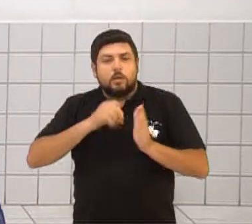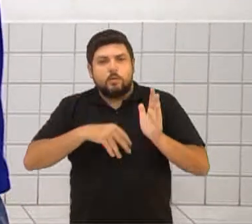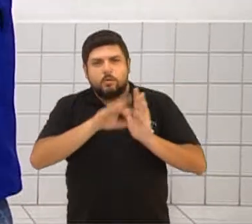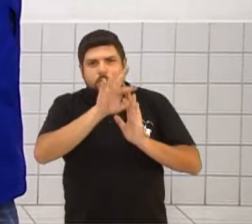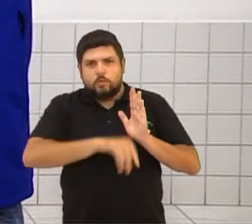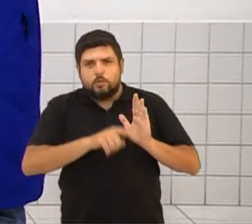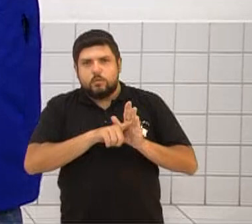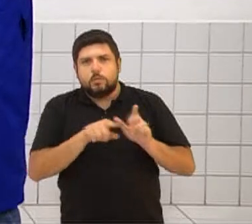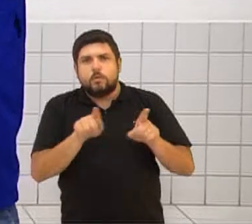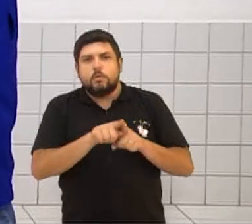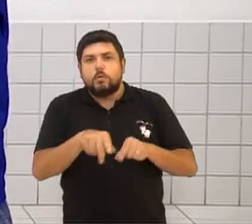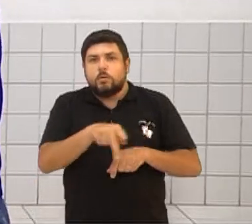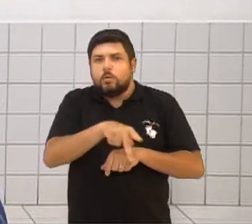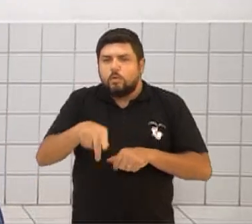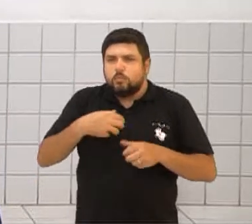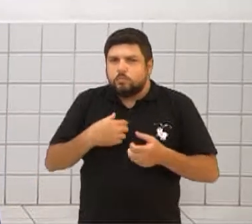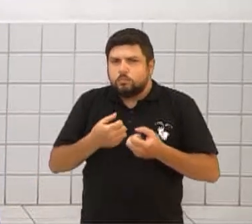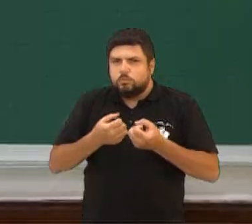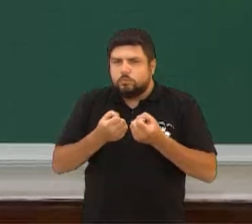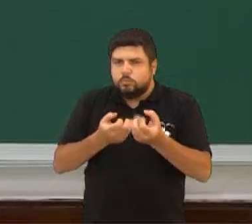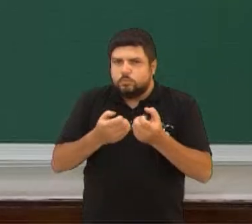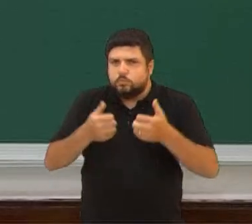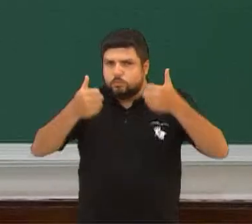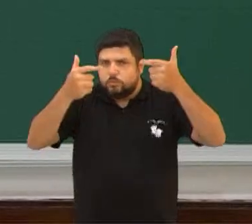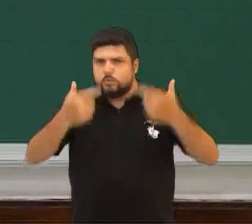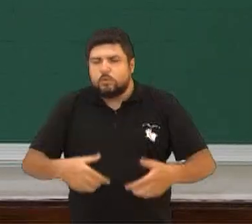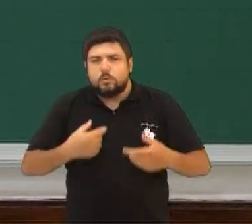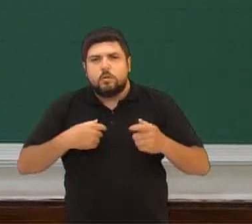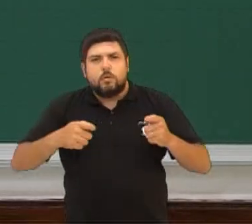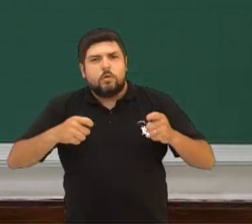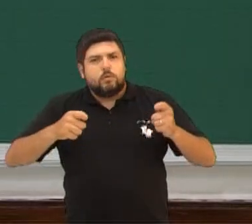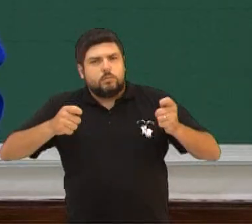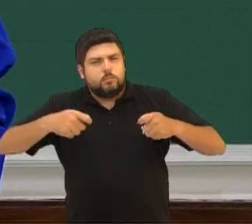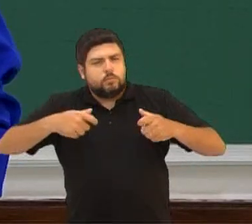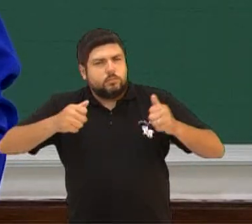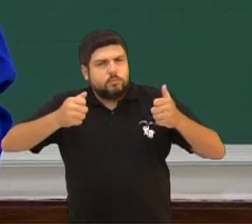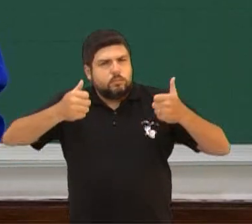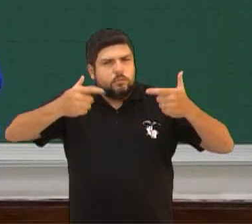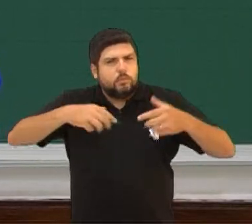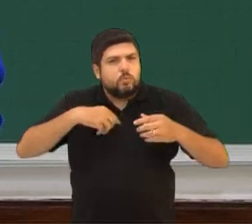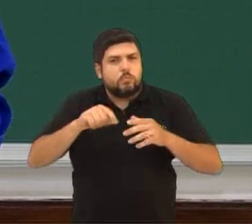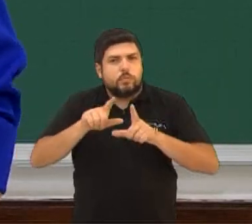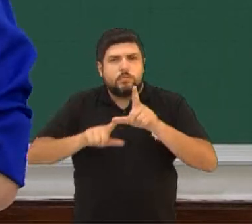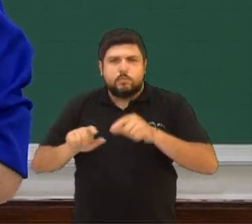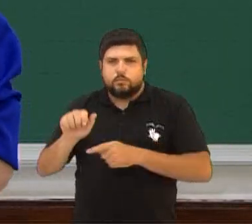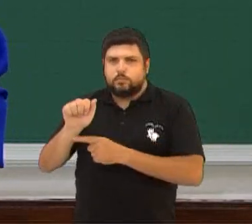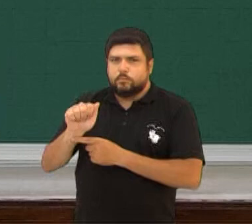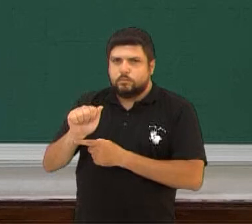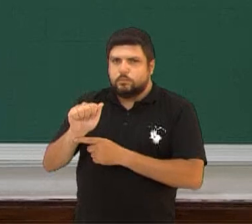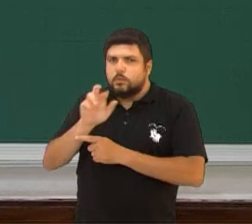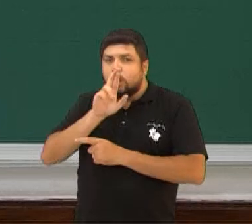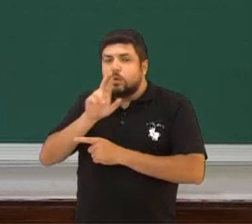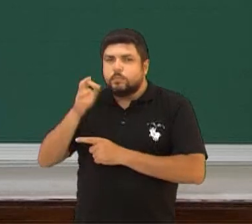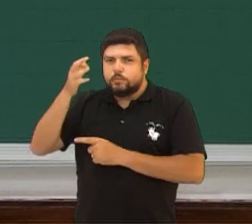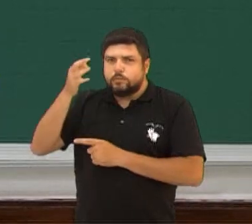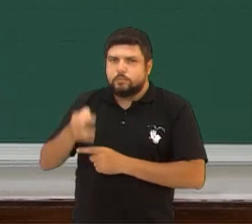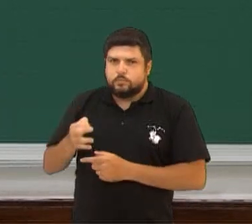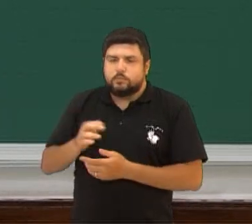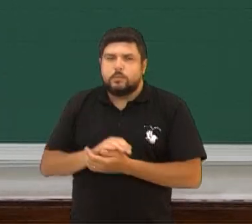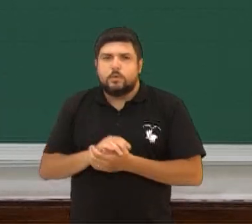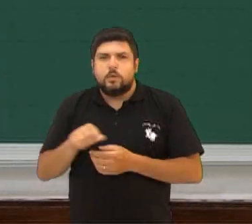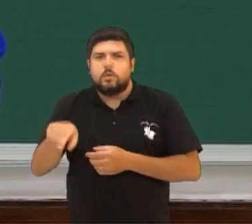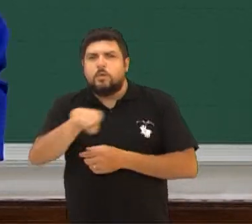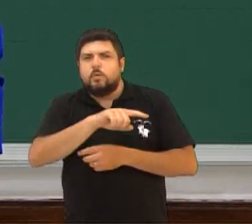naquilo que o professor acabou de explicar para a gente aí, era possível a gente deduzir que a alternativa A, então, era a questão correta. Só para vocês perceberem como esse tema